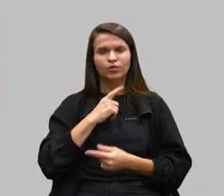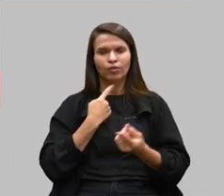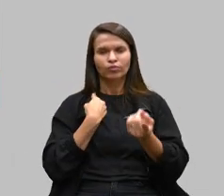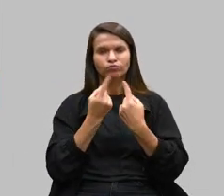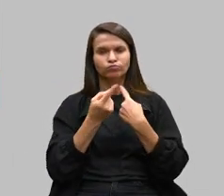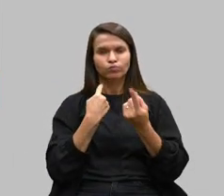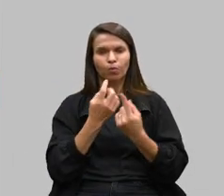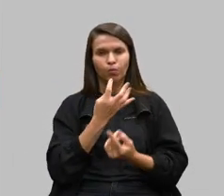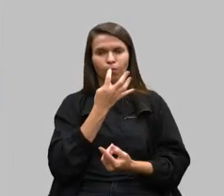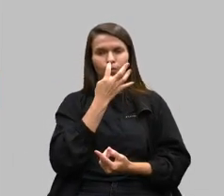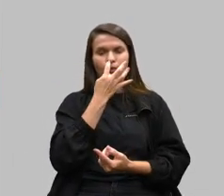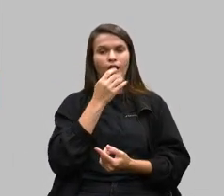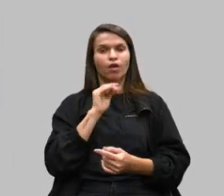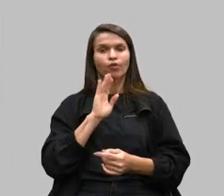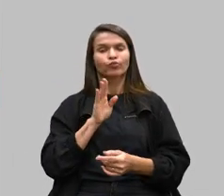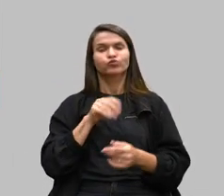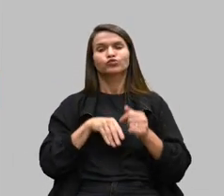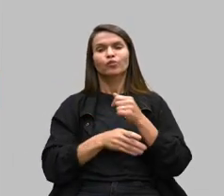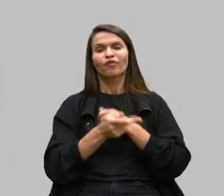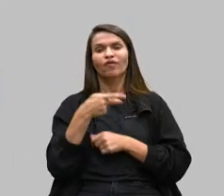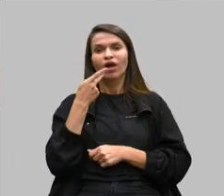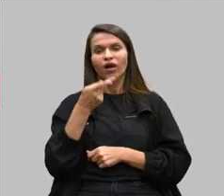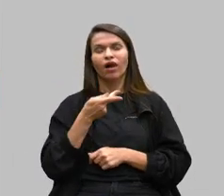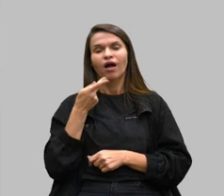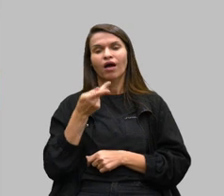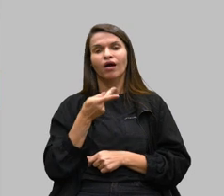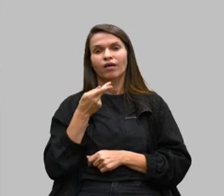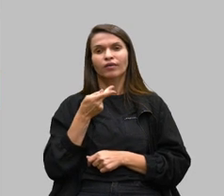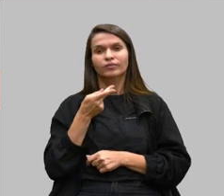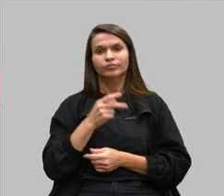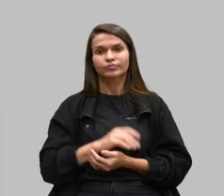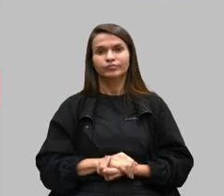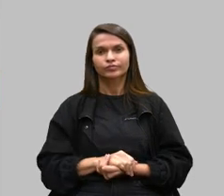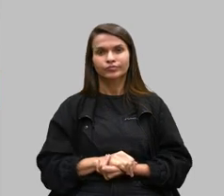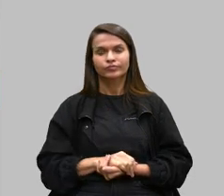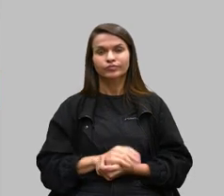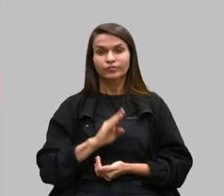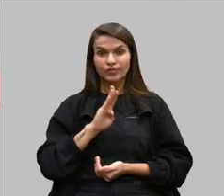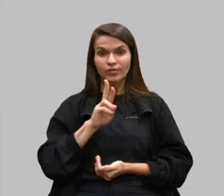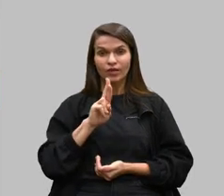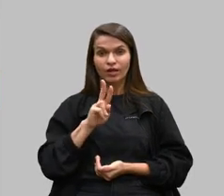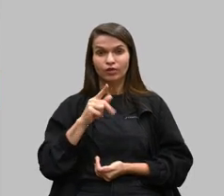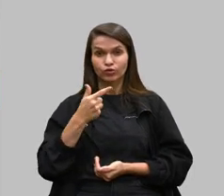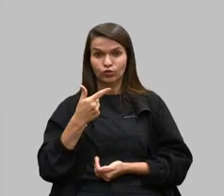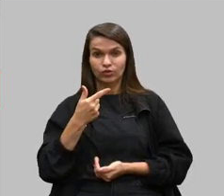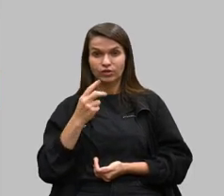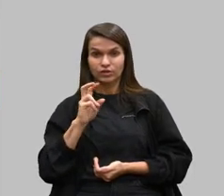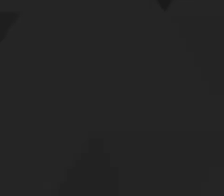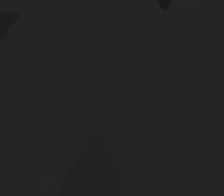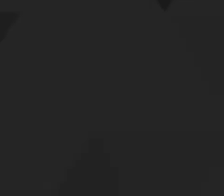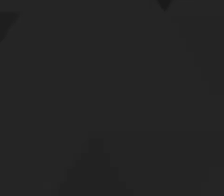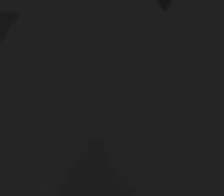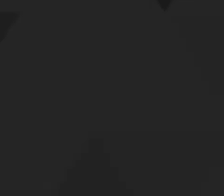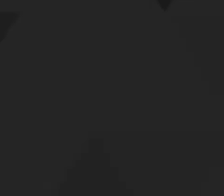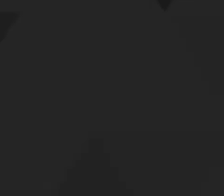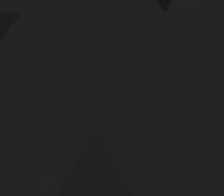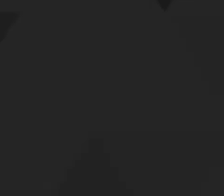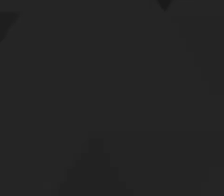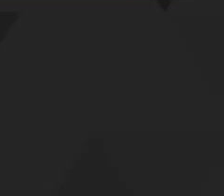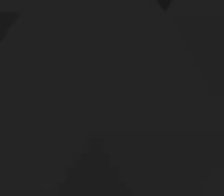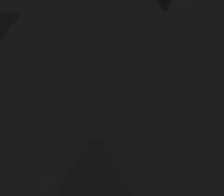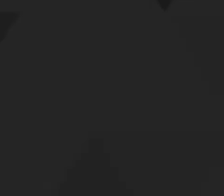impressionante Eu costumo dizer eh que a br21 ela não consta